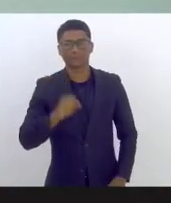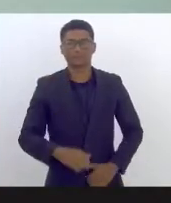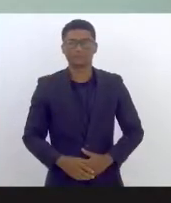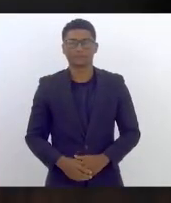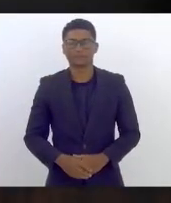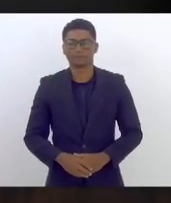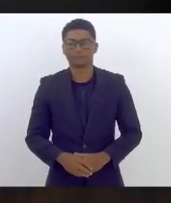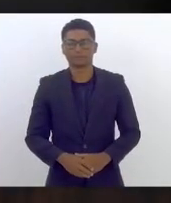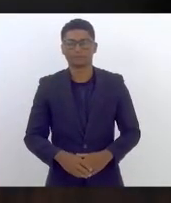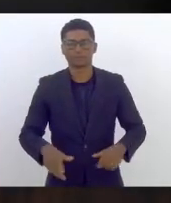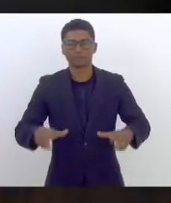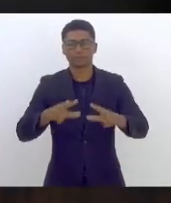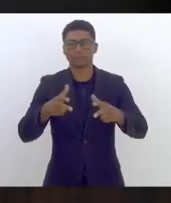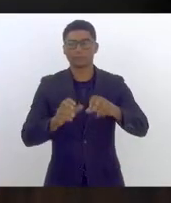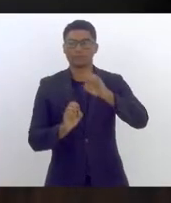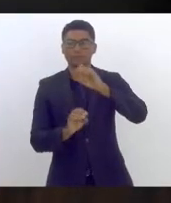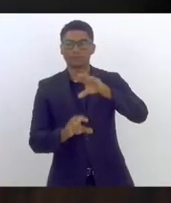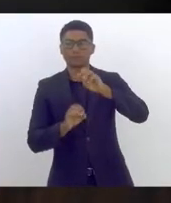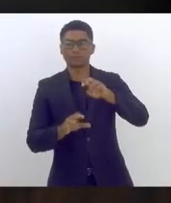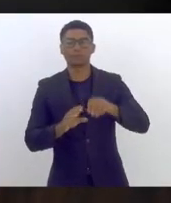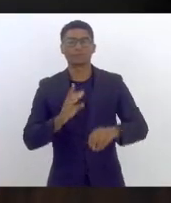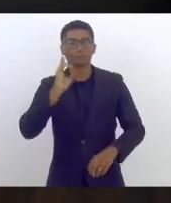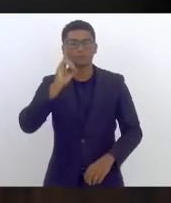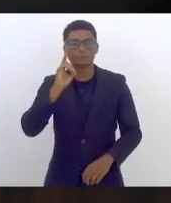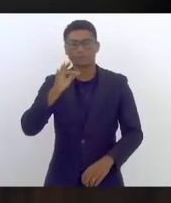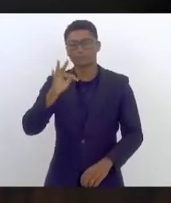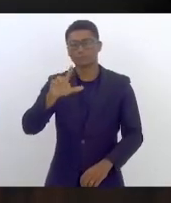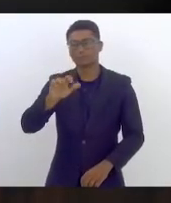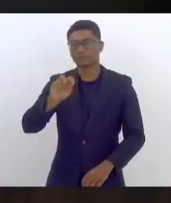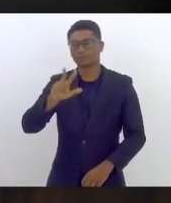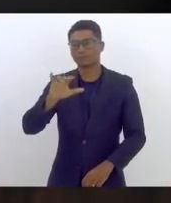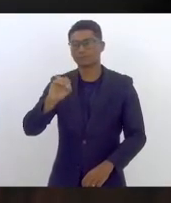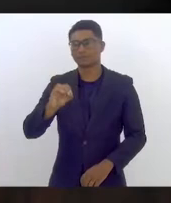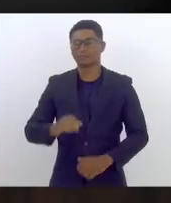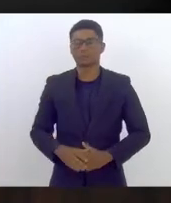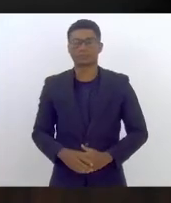pela comissão de educação Deputado Flávio Serafim